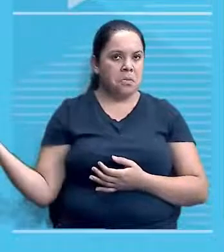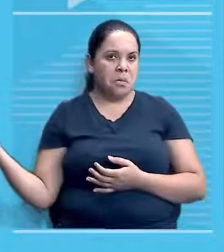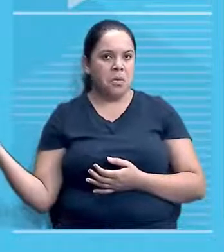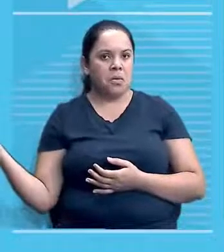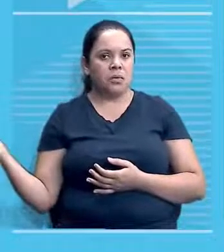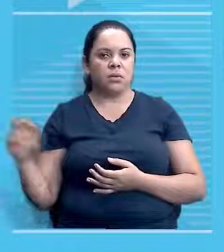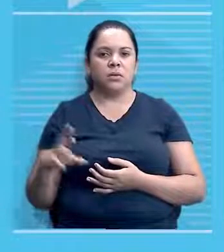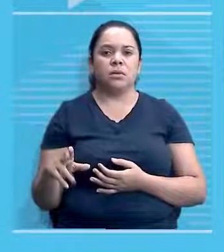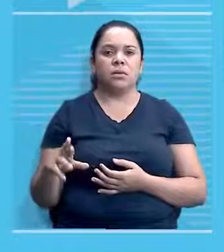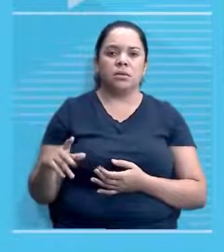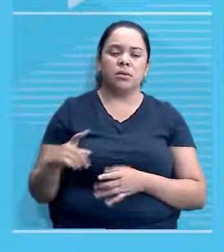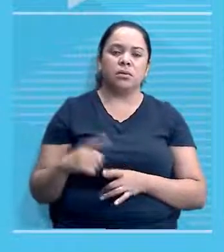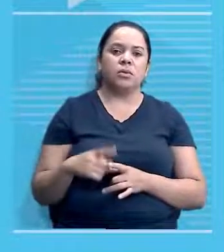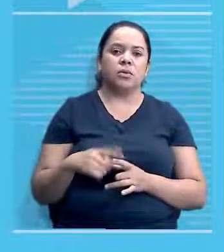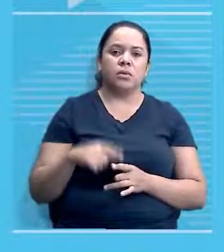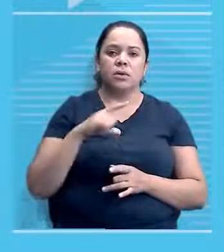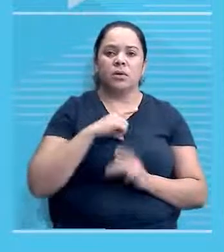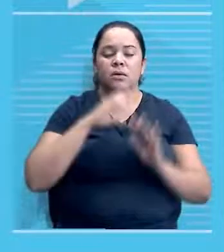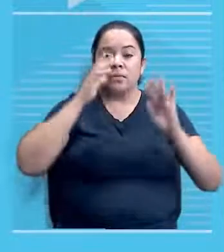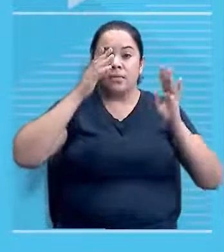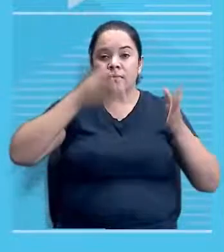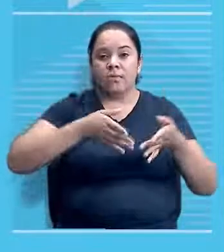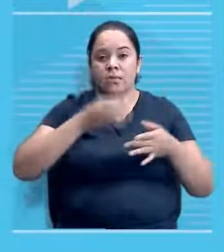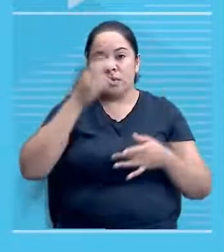como foco a cultura greco-romana